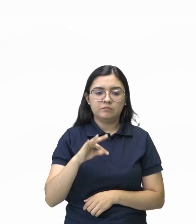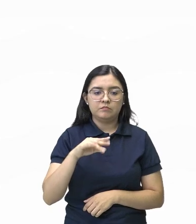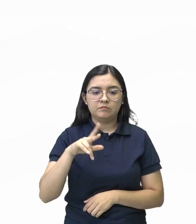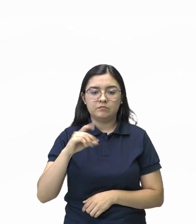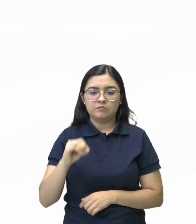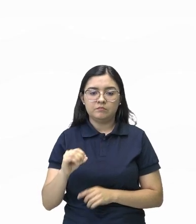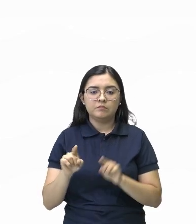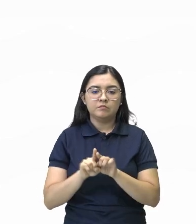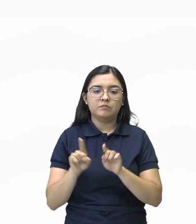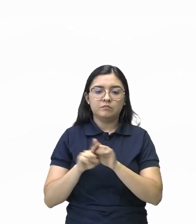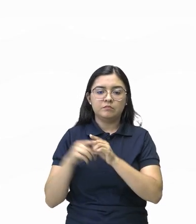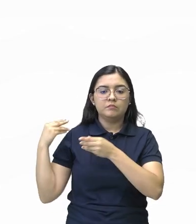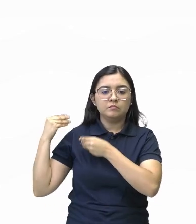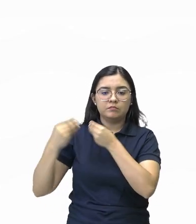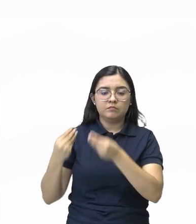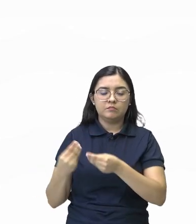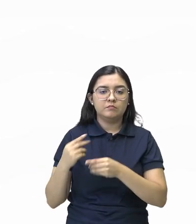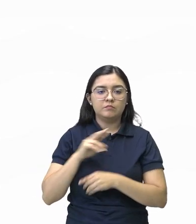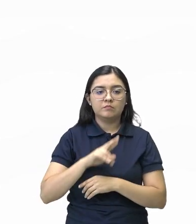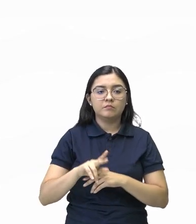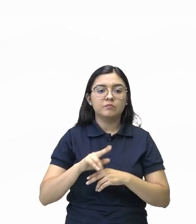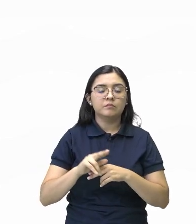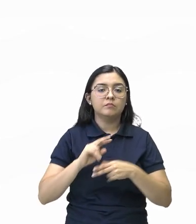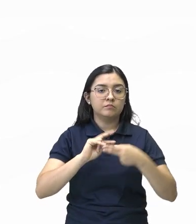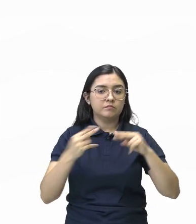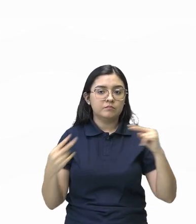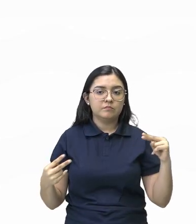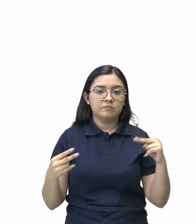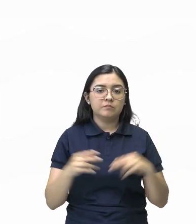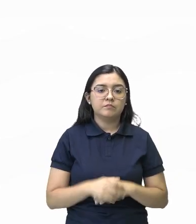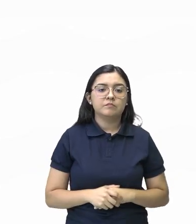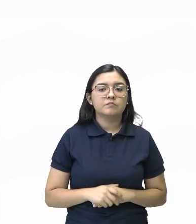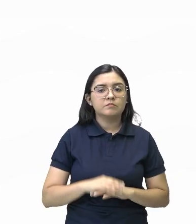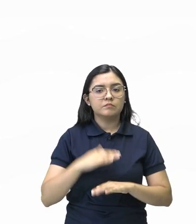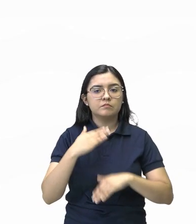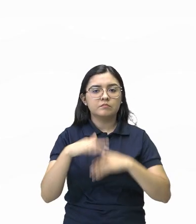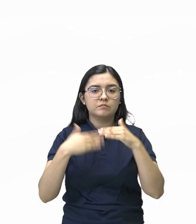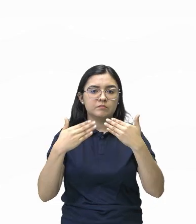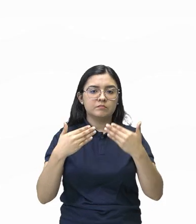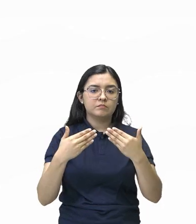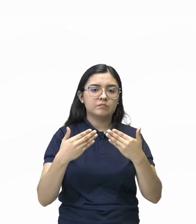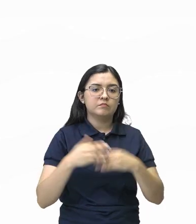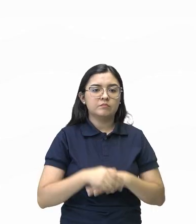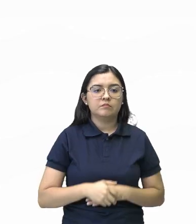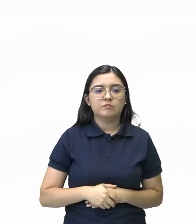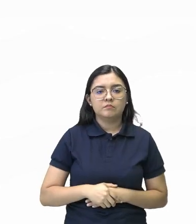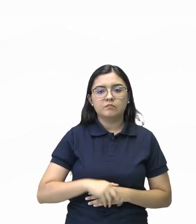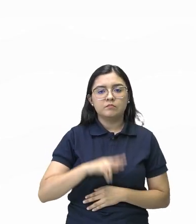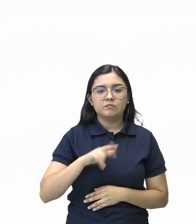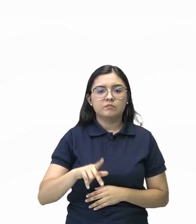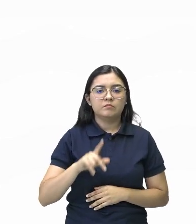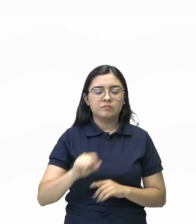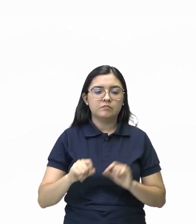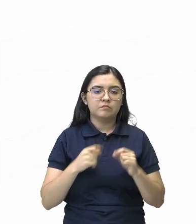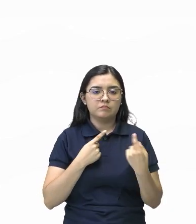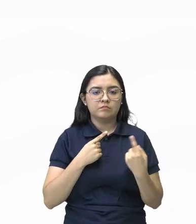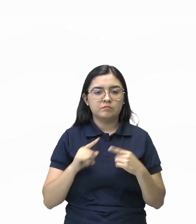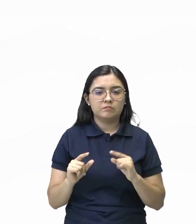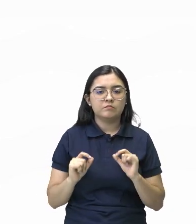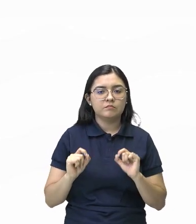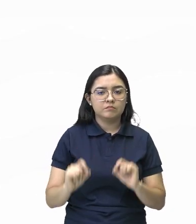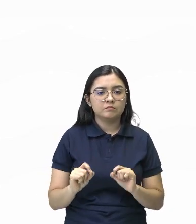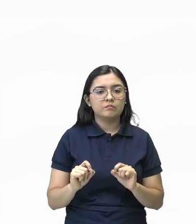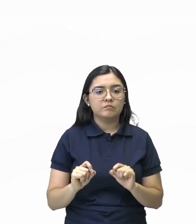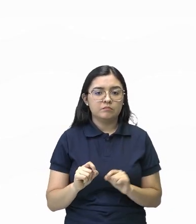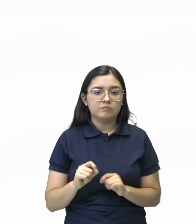sugere a herança não genética, né? Esses avanços, eles não derrubam o neodarwinismo,